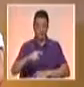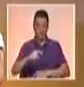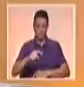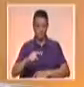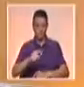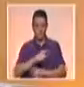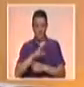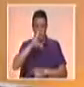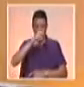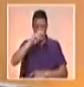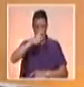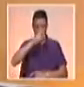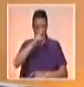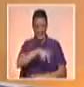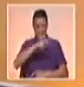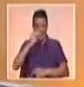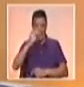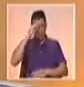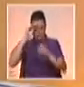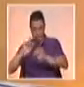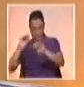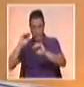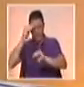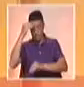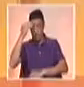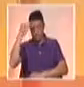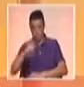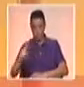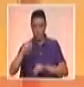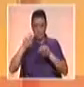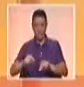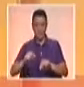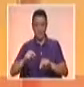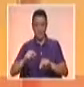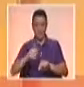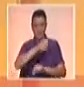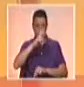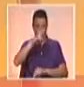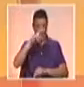Depende. Catarina Martins, bem-vinda. É professora de Educação Especial no Colégio Bissaia Barreto.